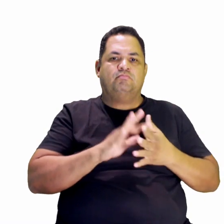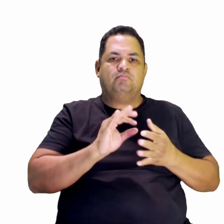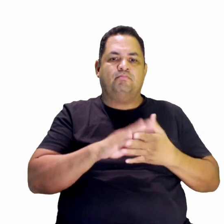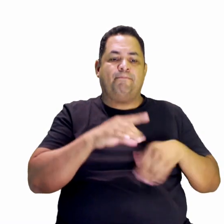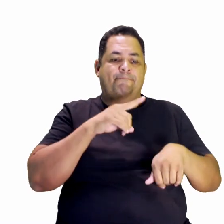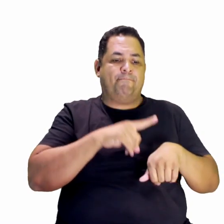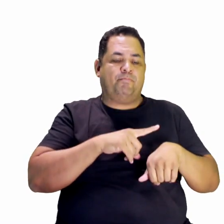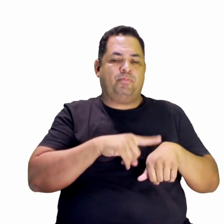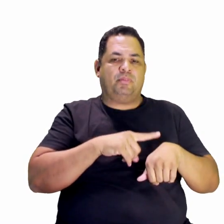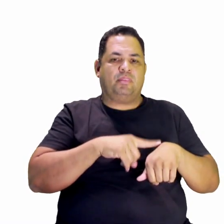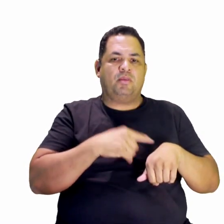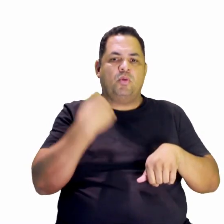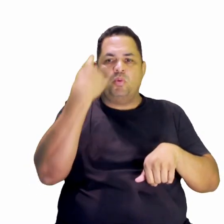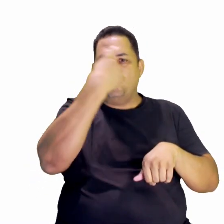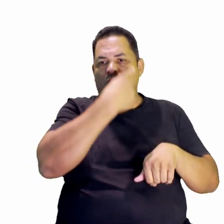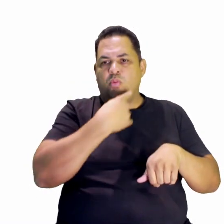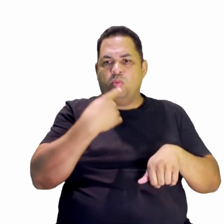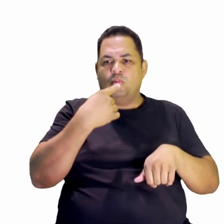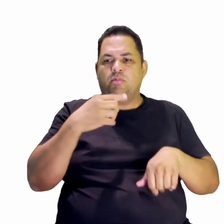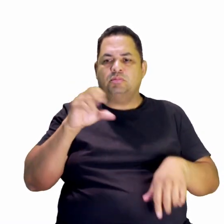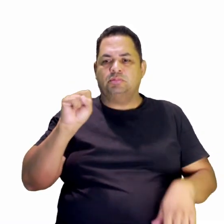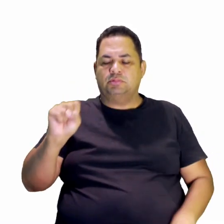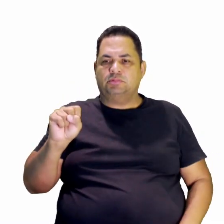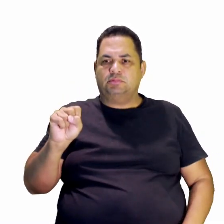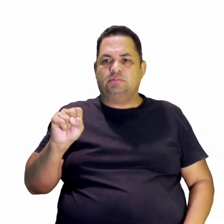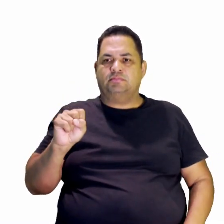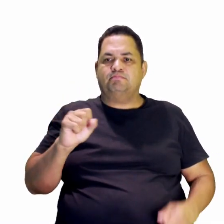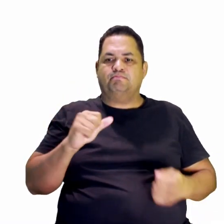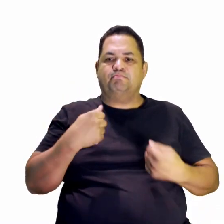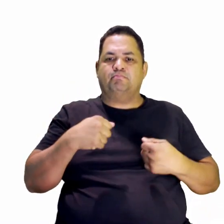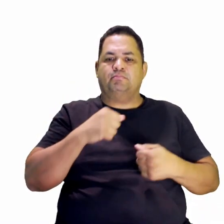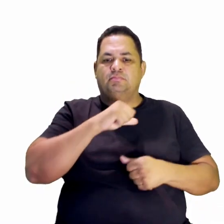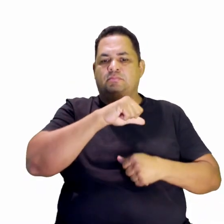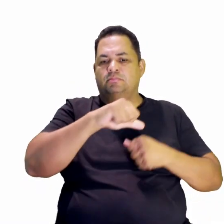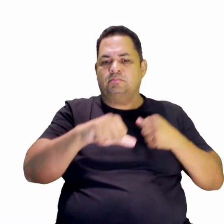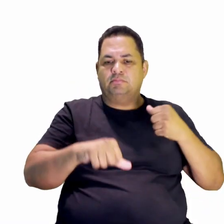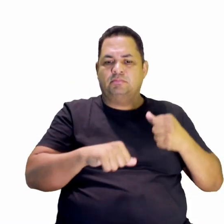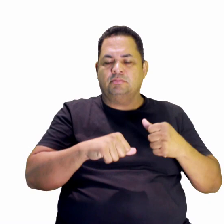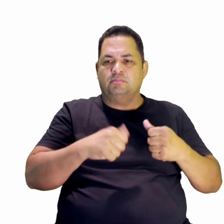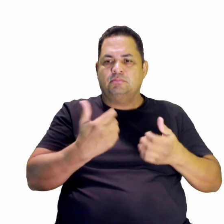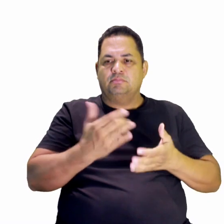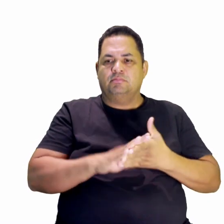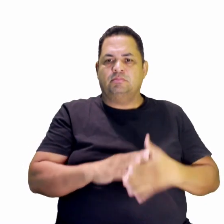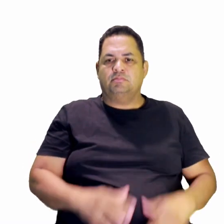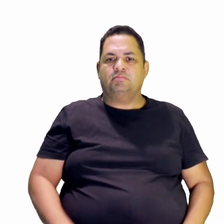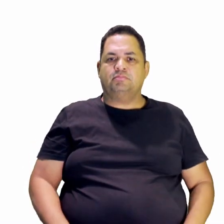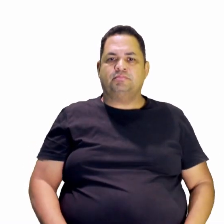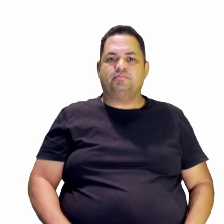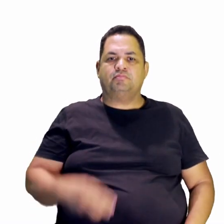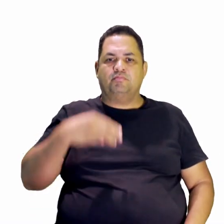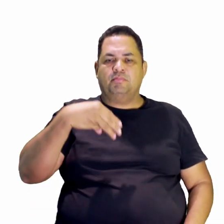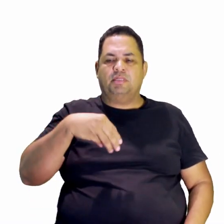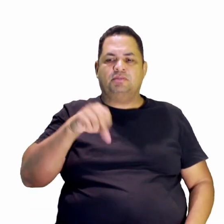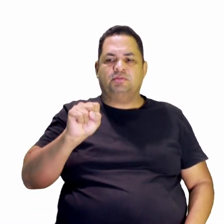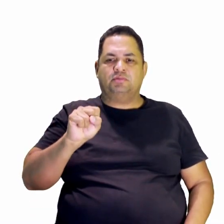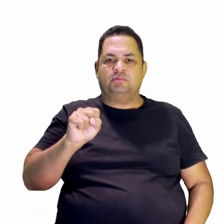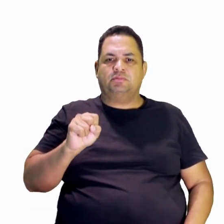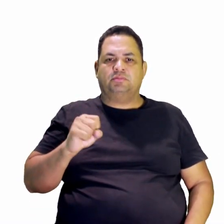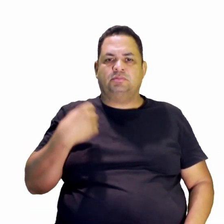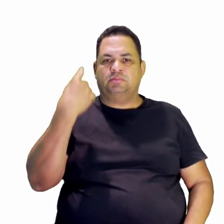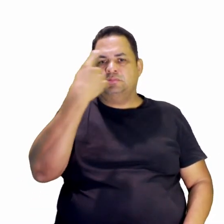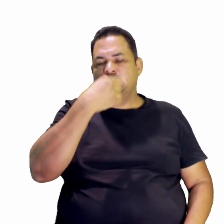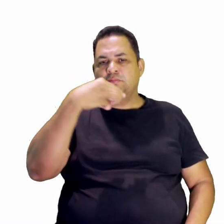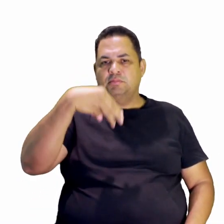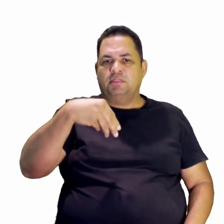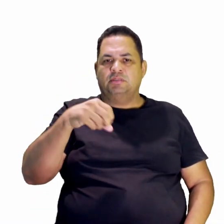tempo, horas e segundo. Ou transformamos em metro por segundo, ou transformamos lá em horas. O melhor em metro